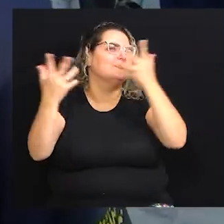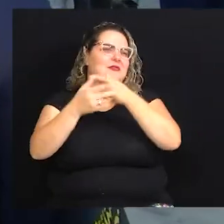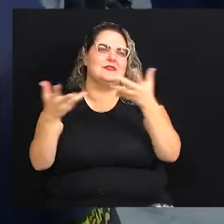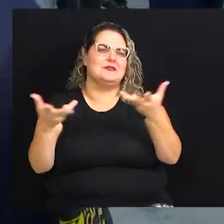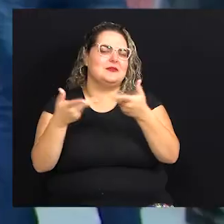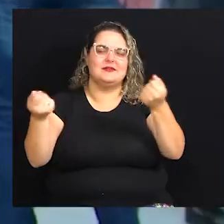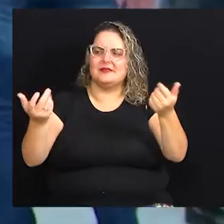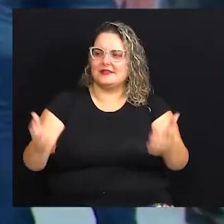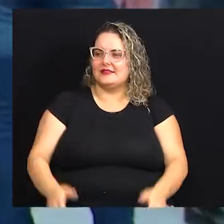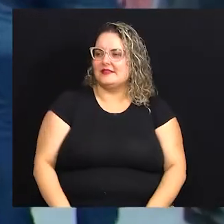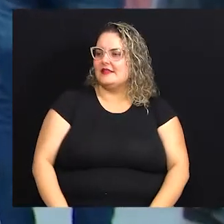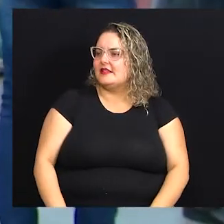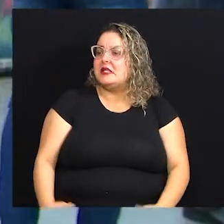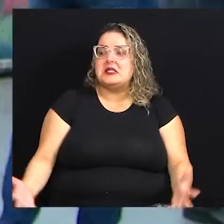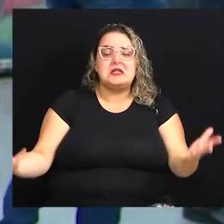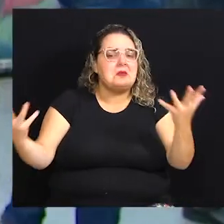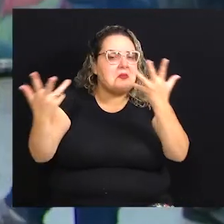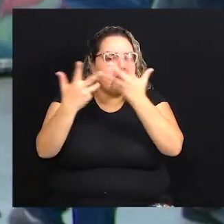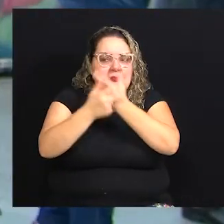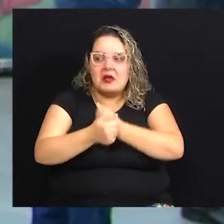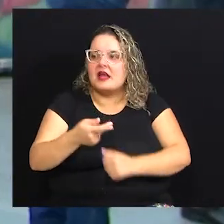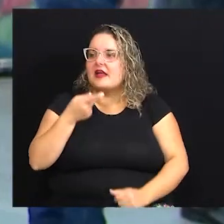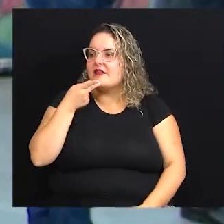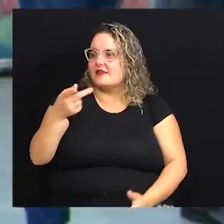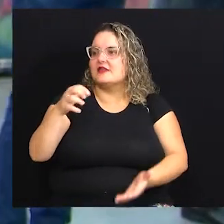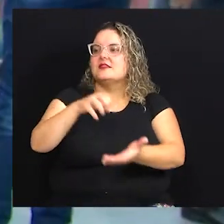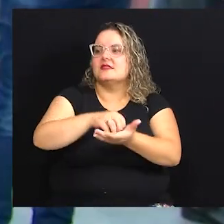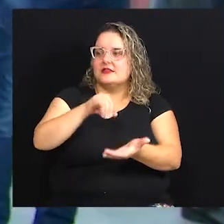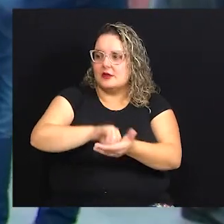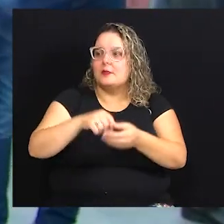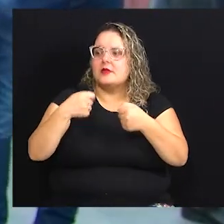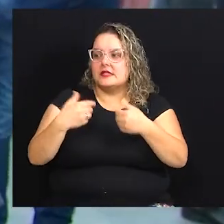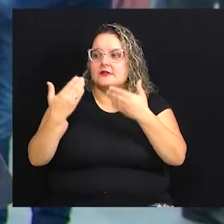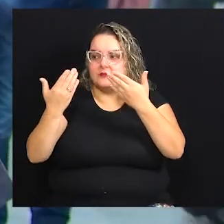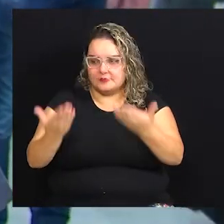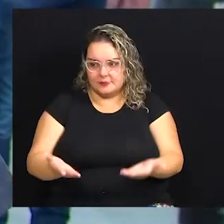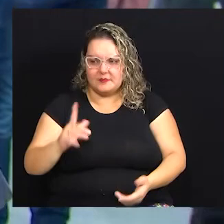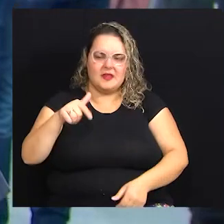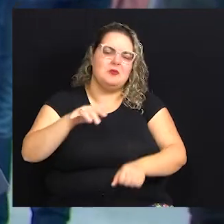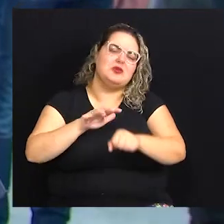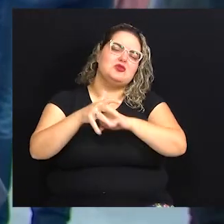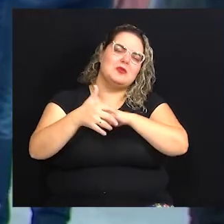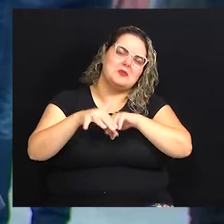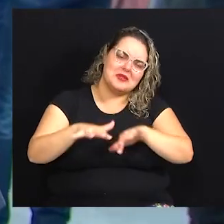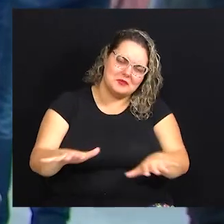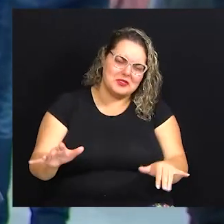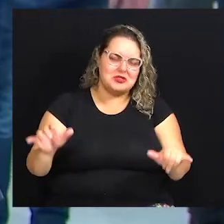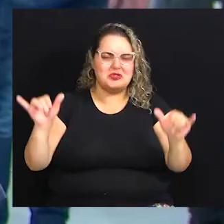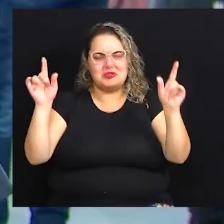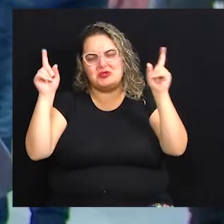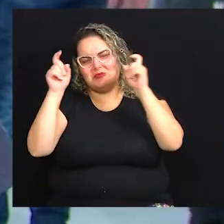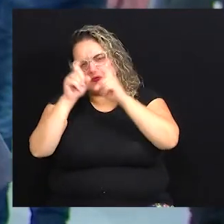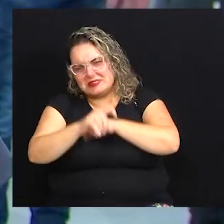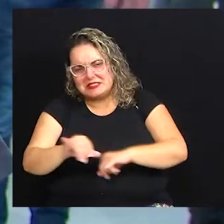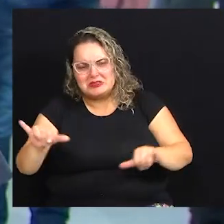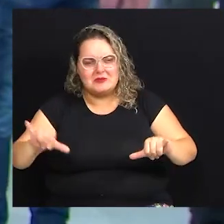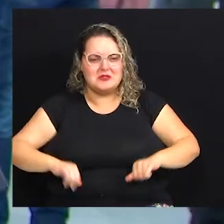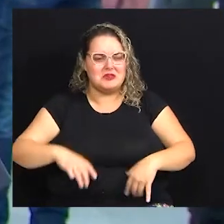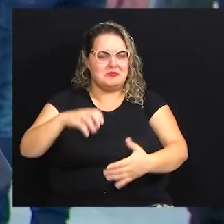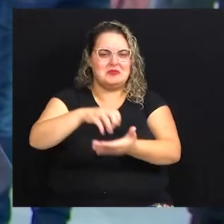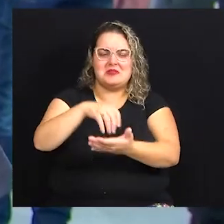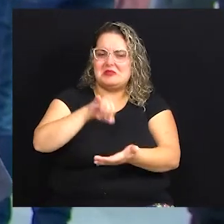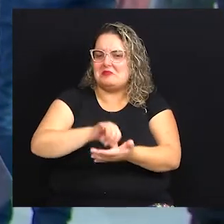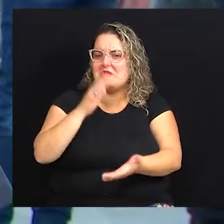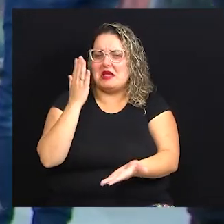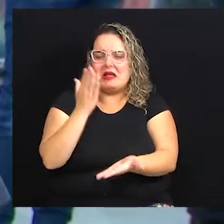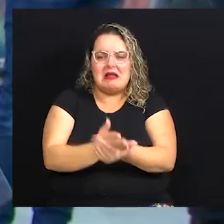que está sendo aqui. Tá coisa mais linda, né? Eu falo que o centro precisava disso aí, pós uma pandemia que nós passamos, aí o centro ficou parado